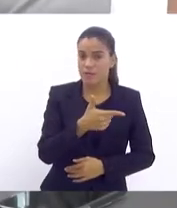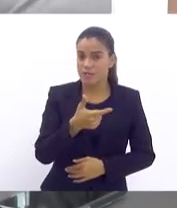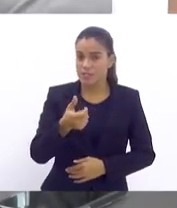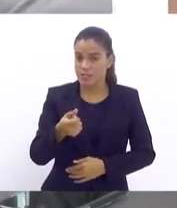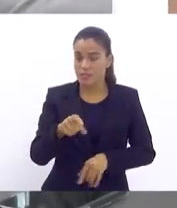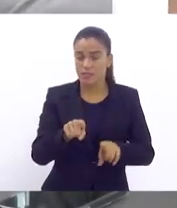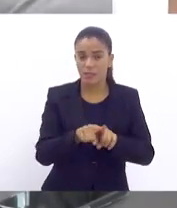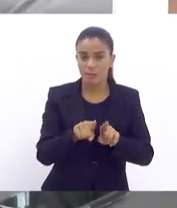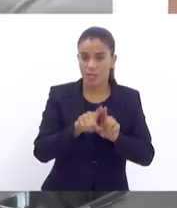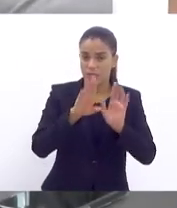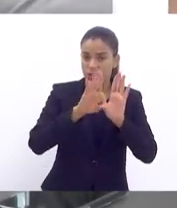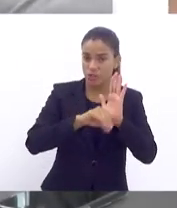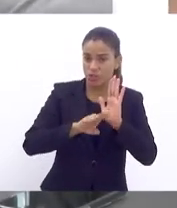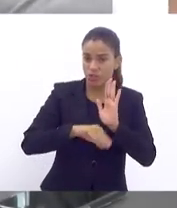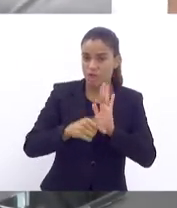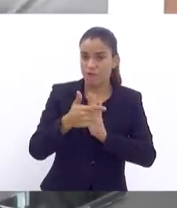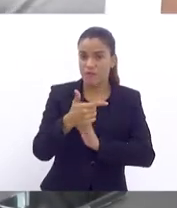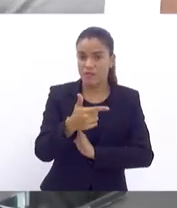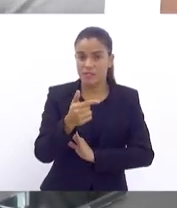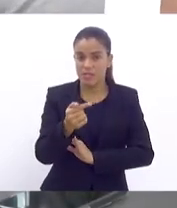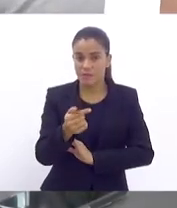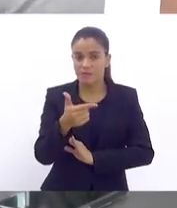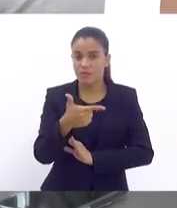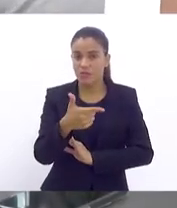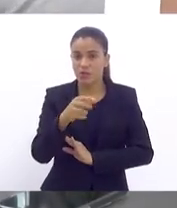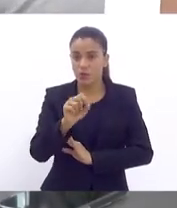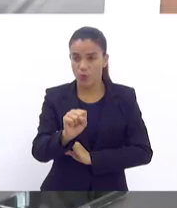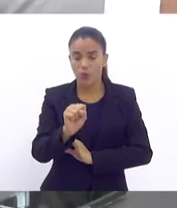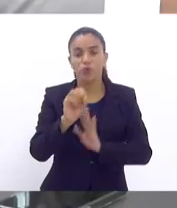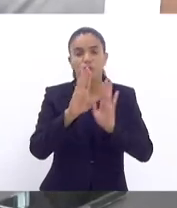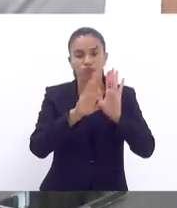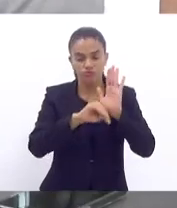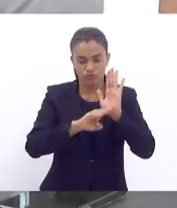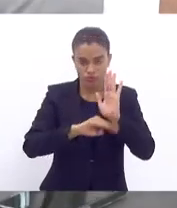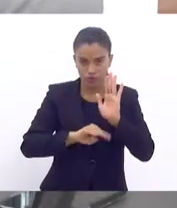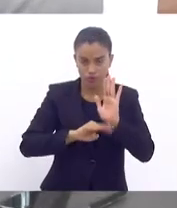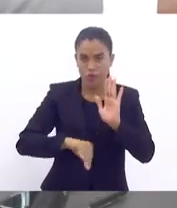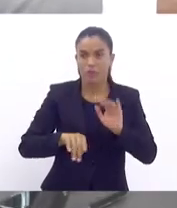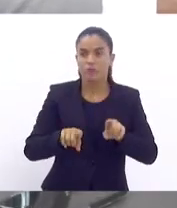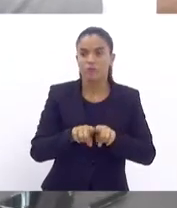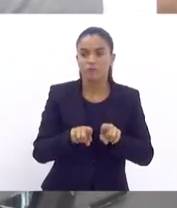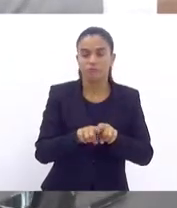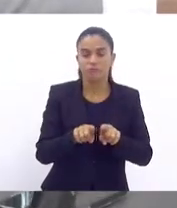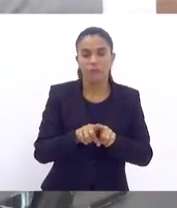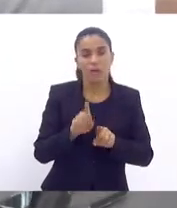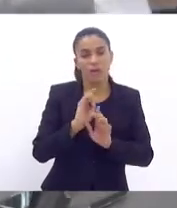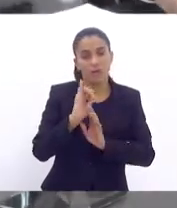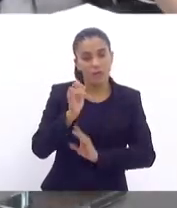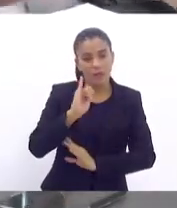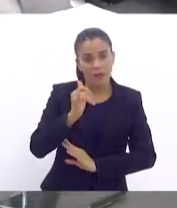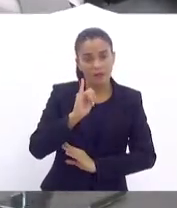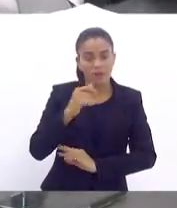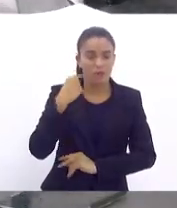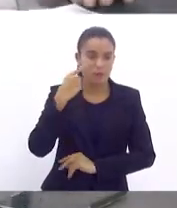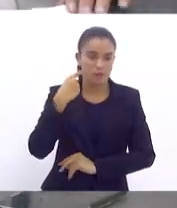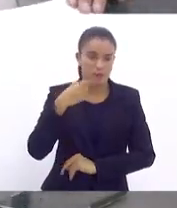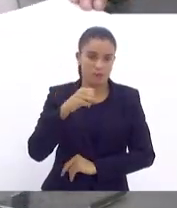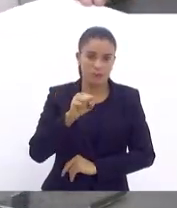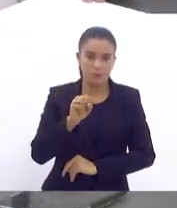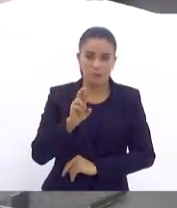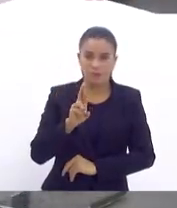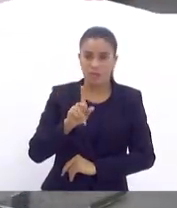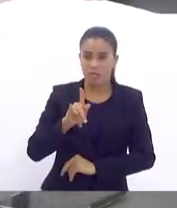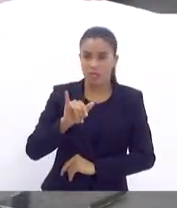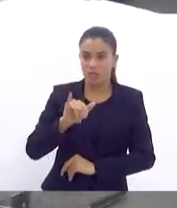retirado 27 28 26 27 28 retirados que são de relatoria Deputado Dr Serginho